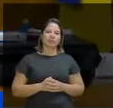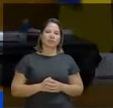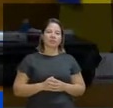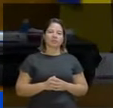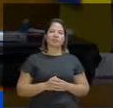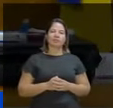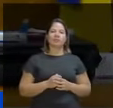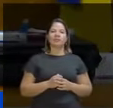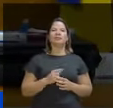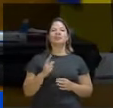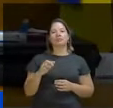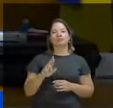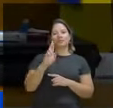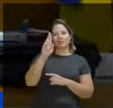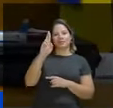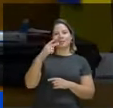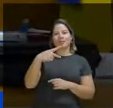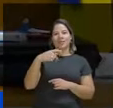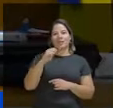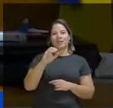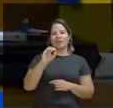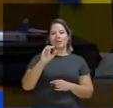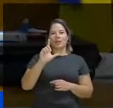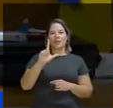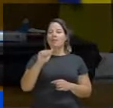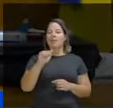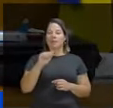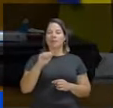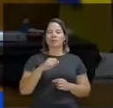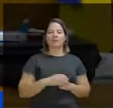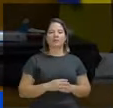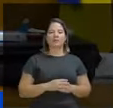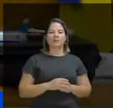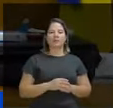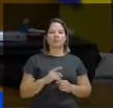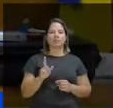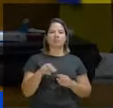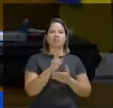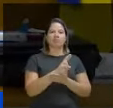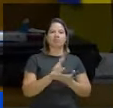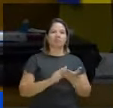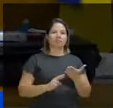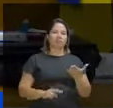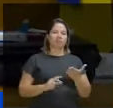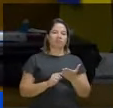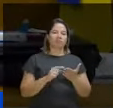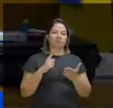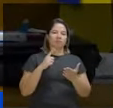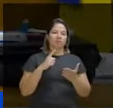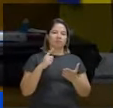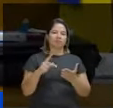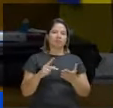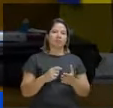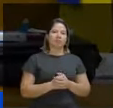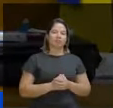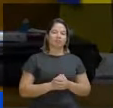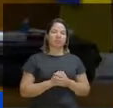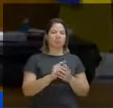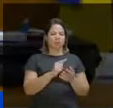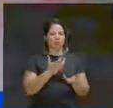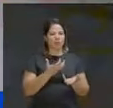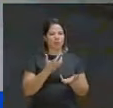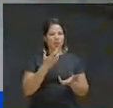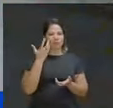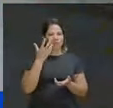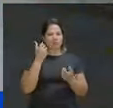ouvidora é a doutora Paola Santos. Antes, então, de submeter o relatório à aprovação, D'água, a Sua Excelência, você gostaria de usar a palavra, doutora